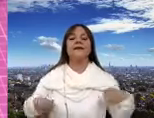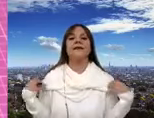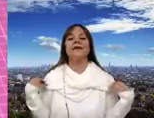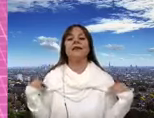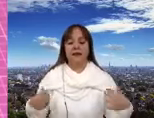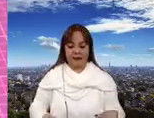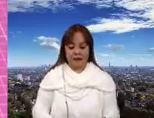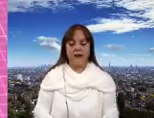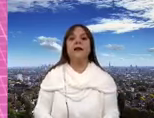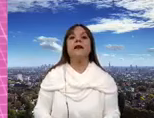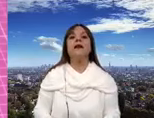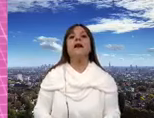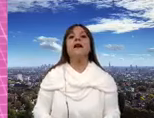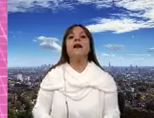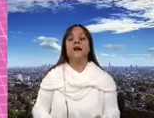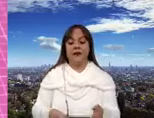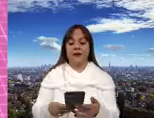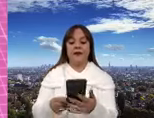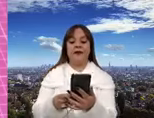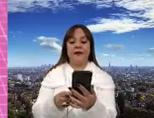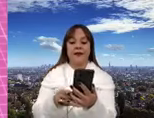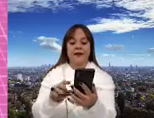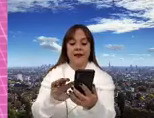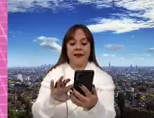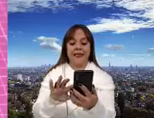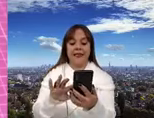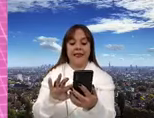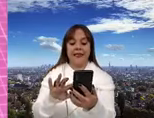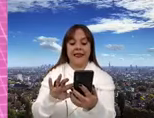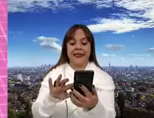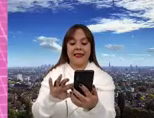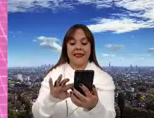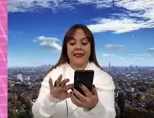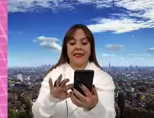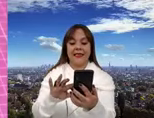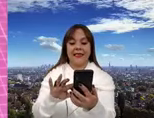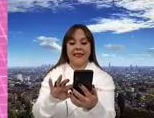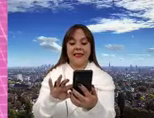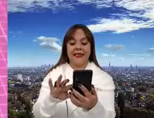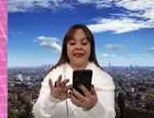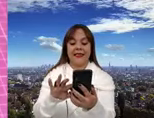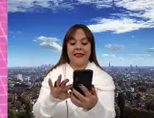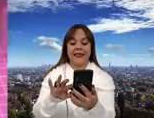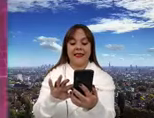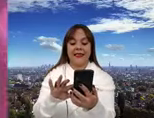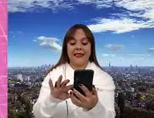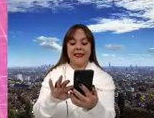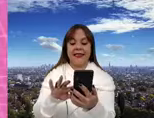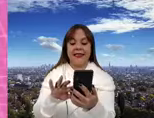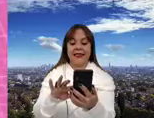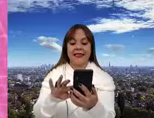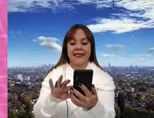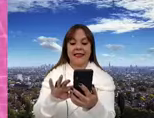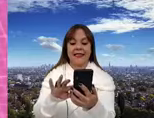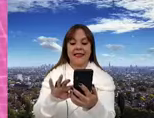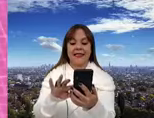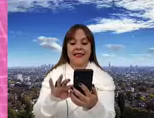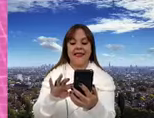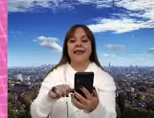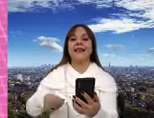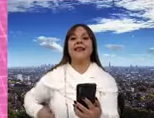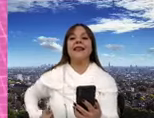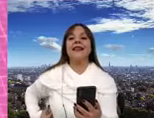colocar um detalhe aqui, a sua etiqueta mesmo. E quando tiver colado, você vai abrir assim, ó. E ele vai ficar como se ele fosse